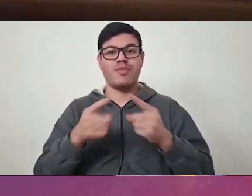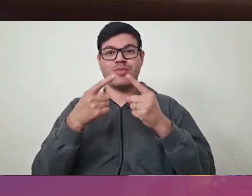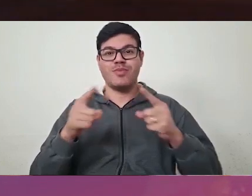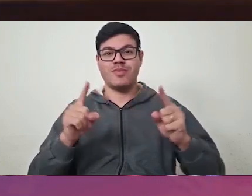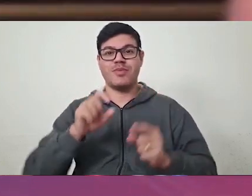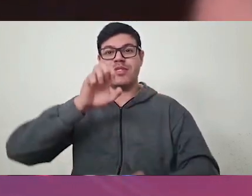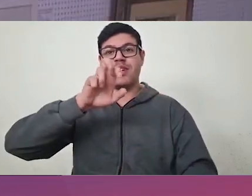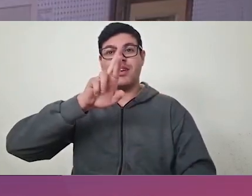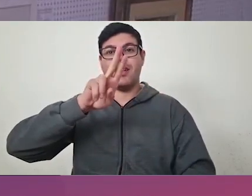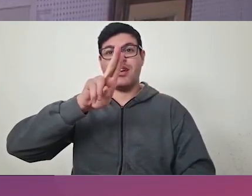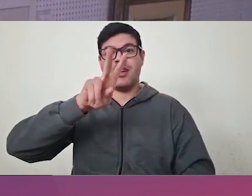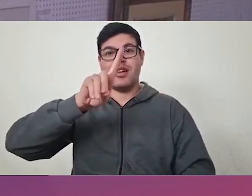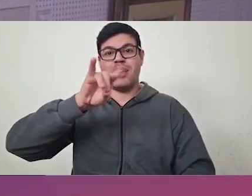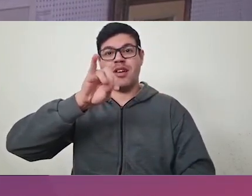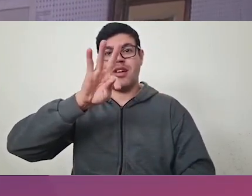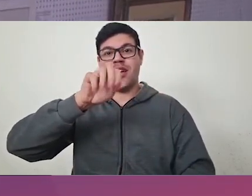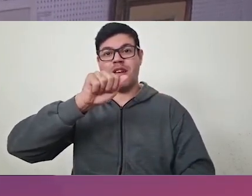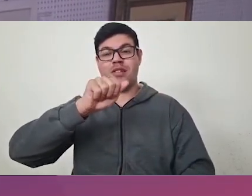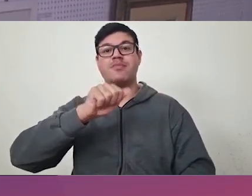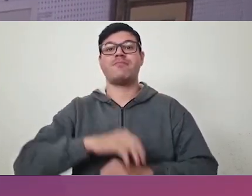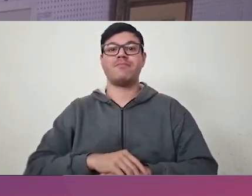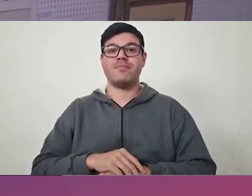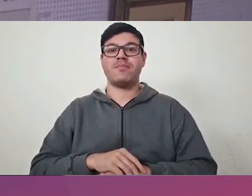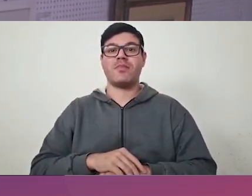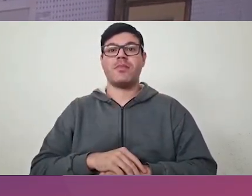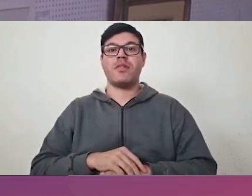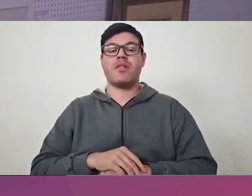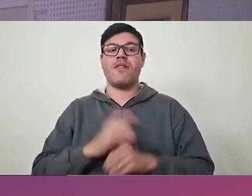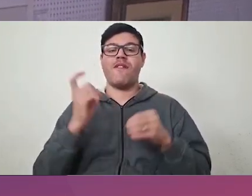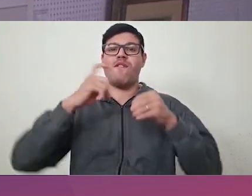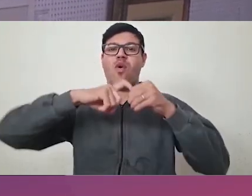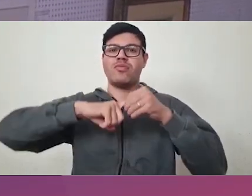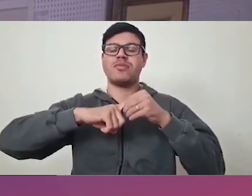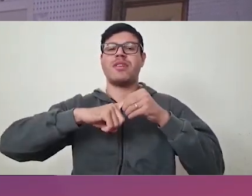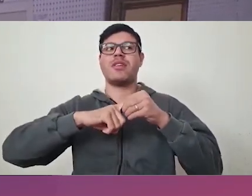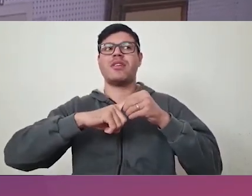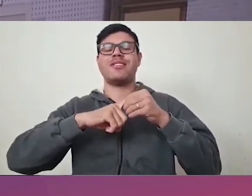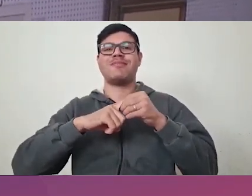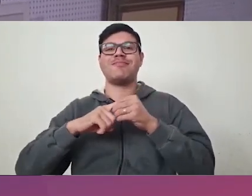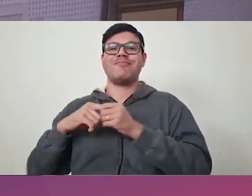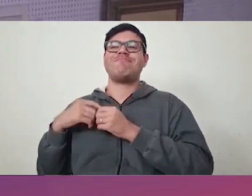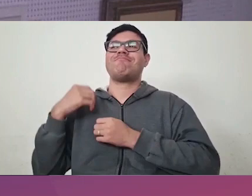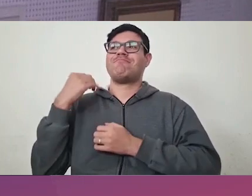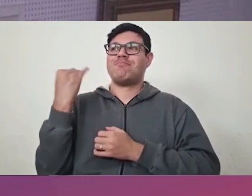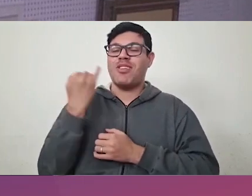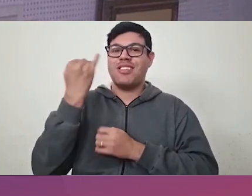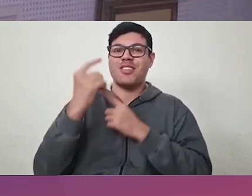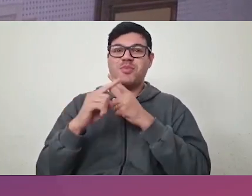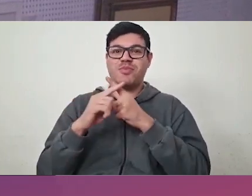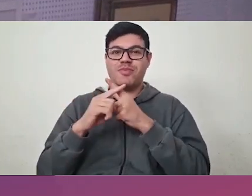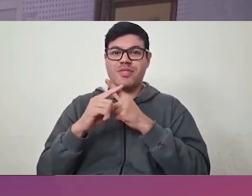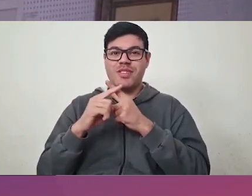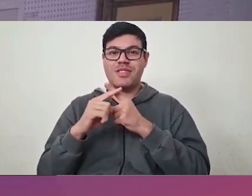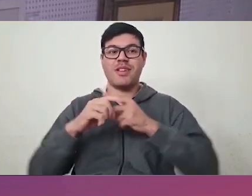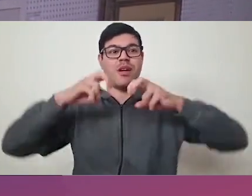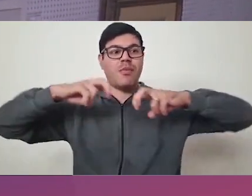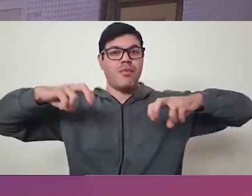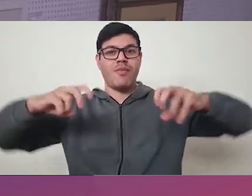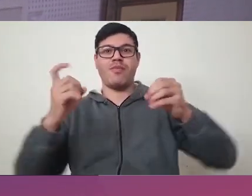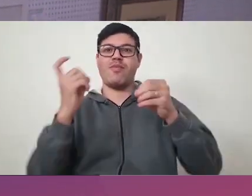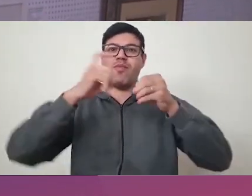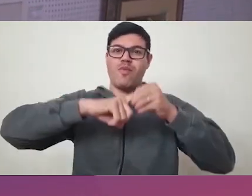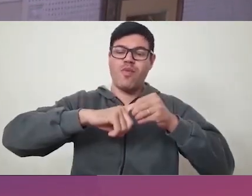erudita no município. Nessa vibe da recuperação da música erudita, música clássica, olha que coisa bacana. Banda